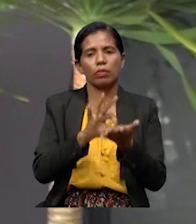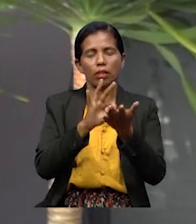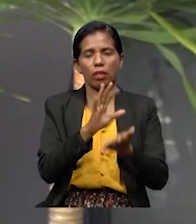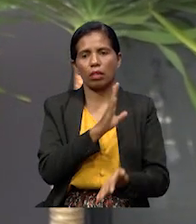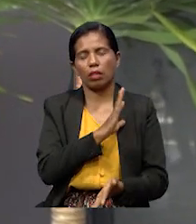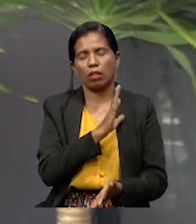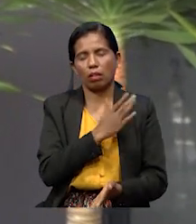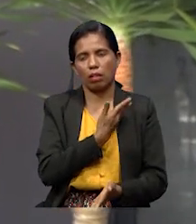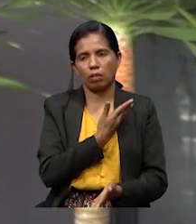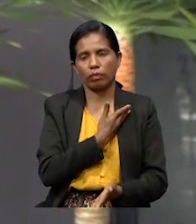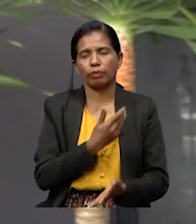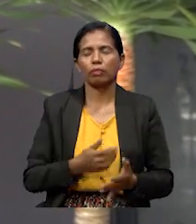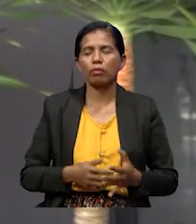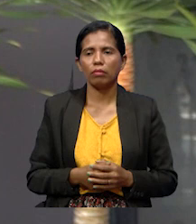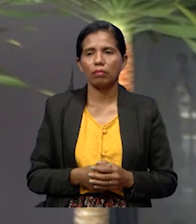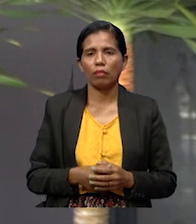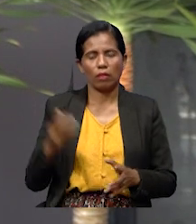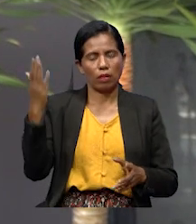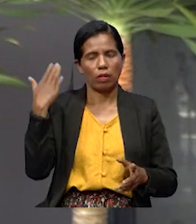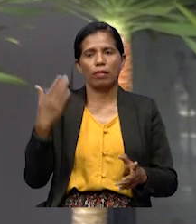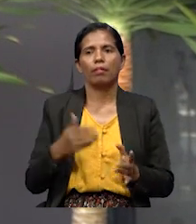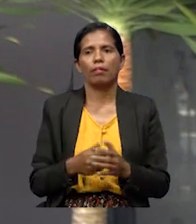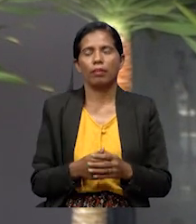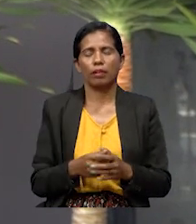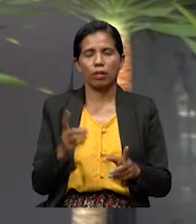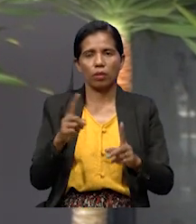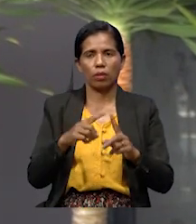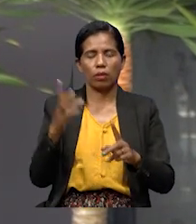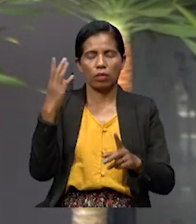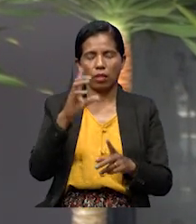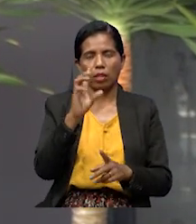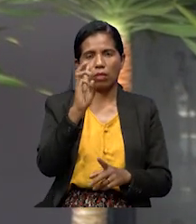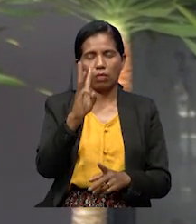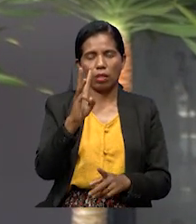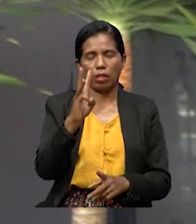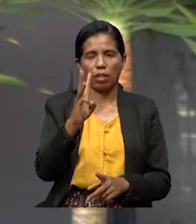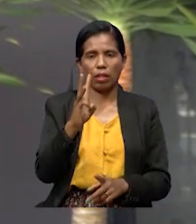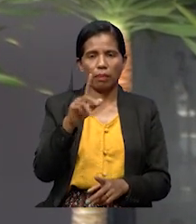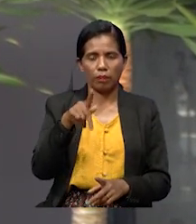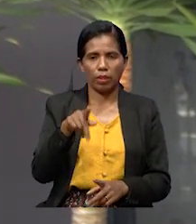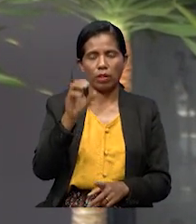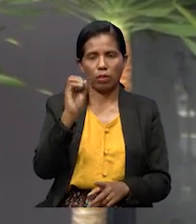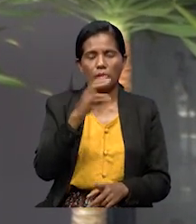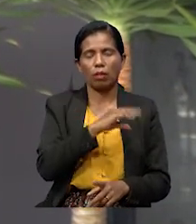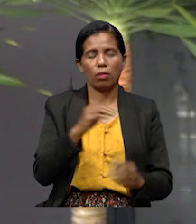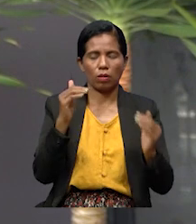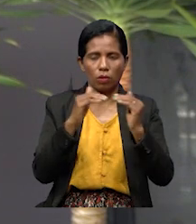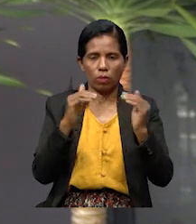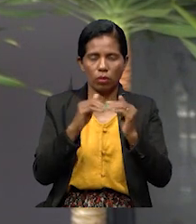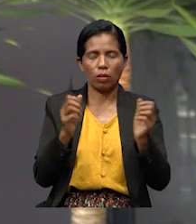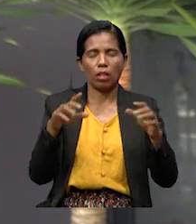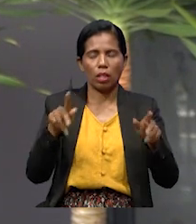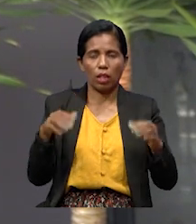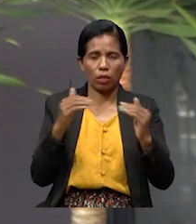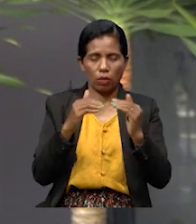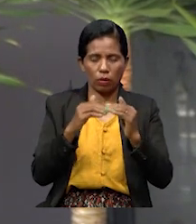finalize karik lorong hirak liba WFP hamutuk organiza encontro ho setor privado